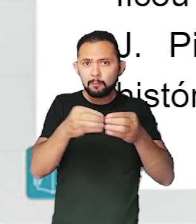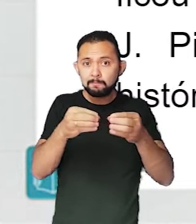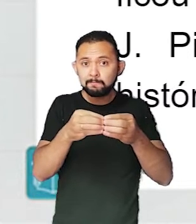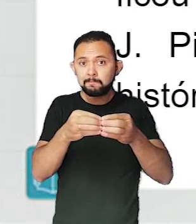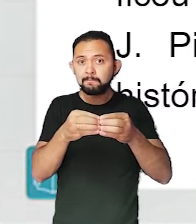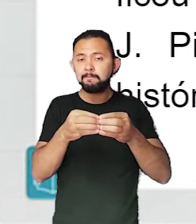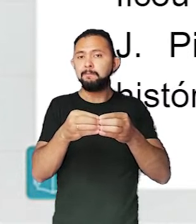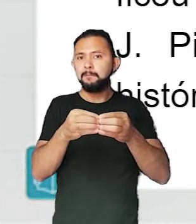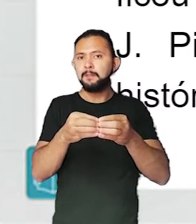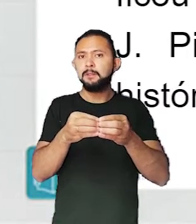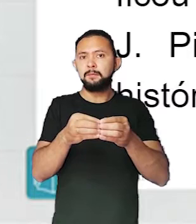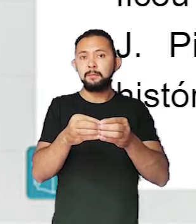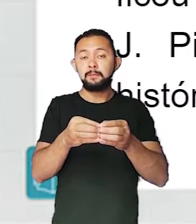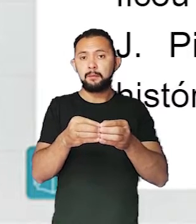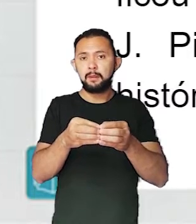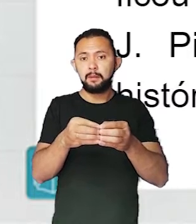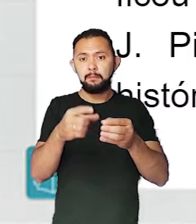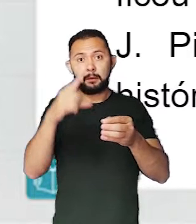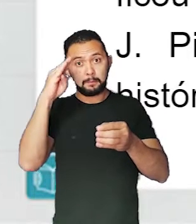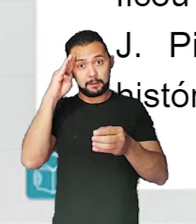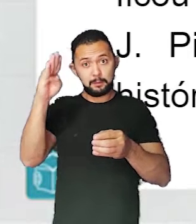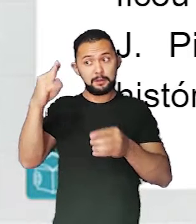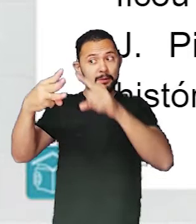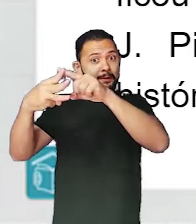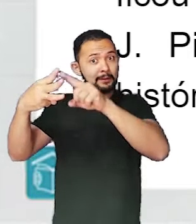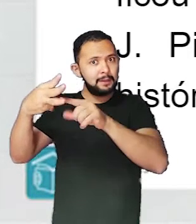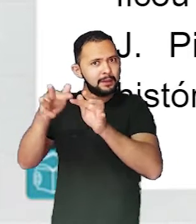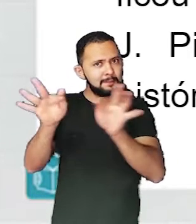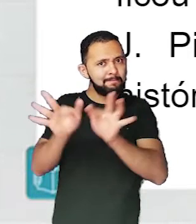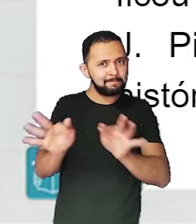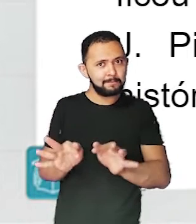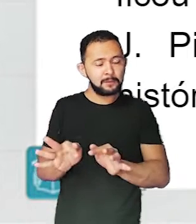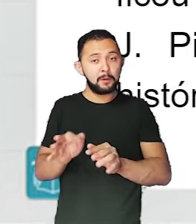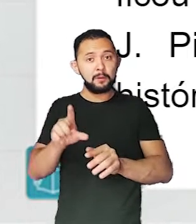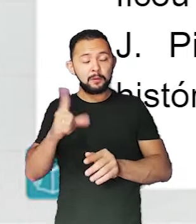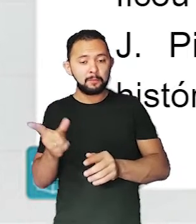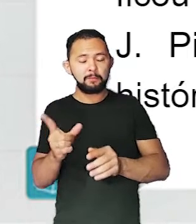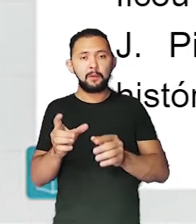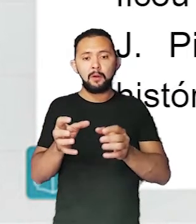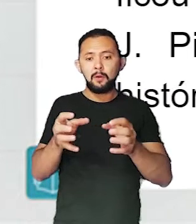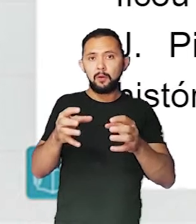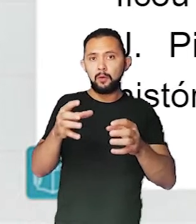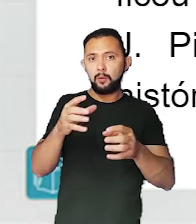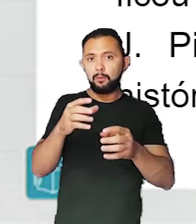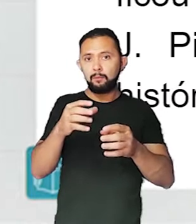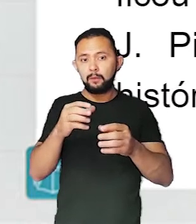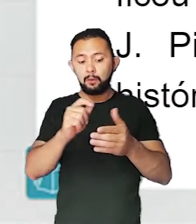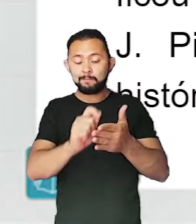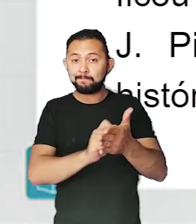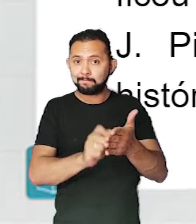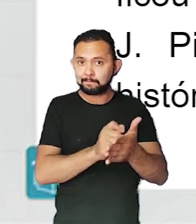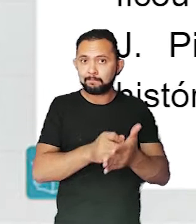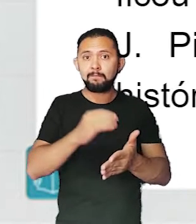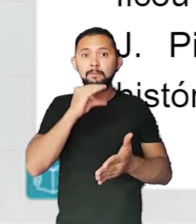aí. Principalmente, né, nessas três primeiras linhas. O título do texto é Quadrilha, ele é de Carlos Drummond de Andrade e diz o